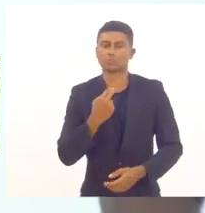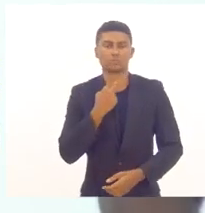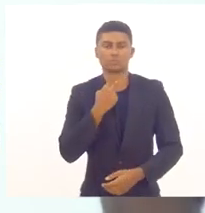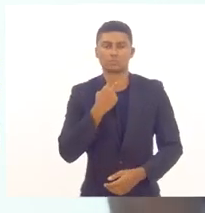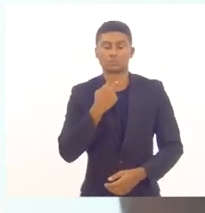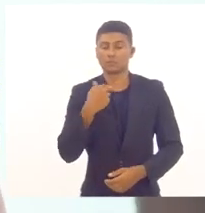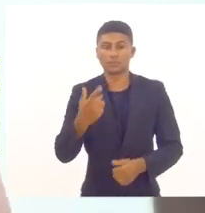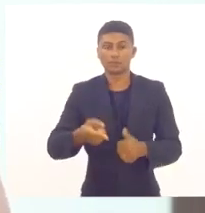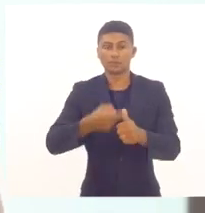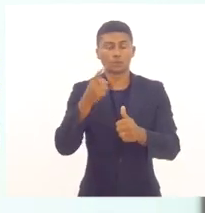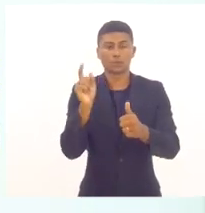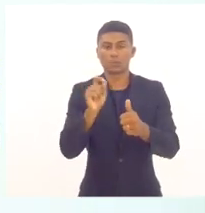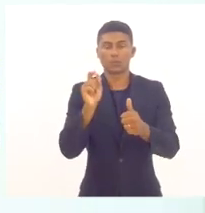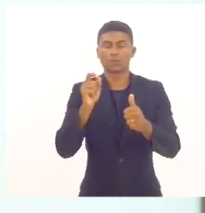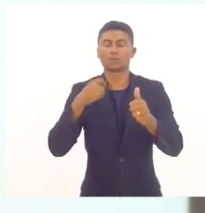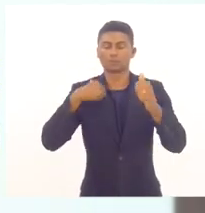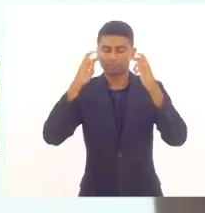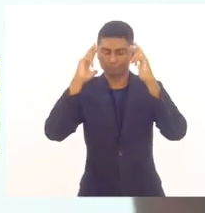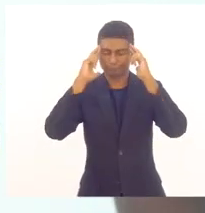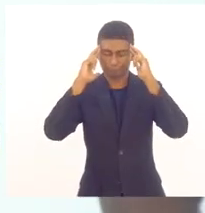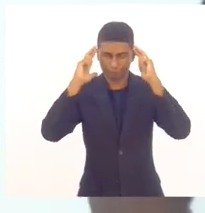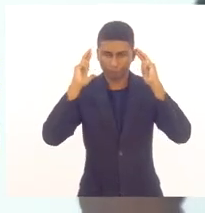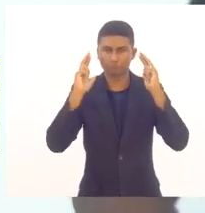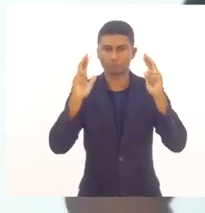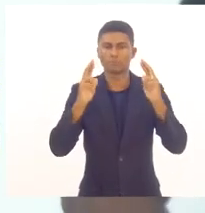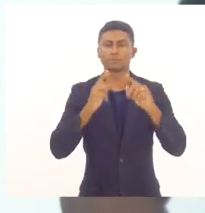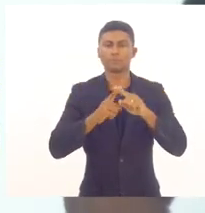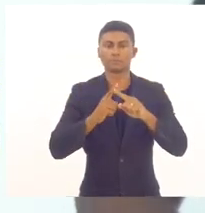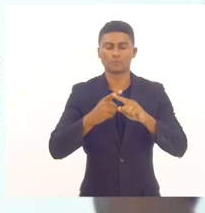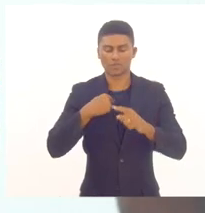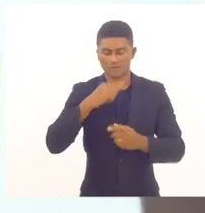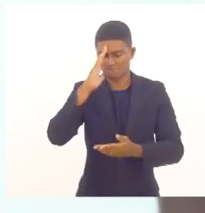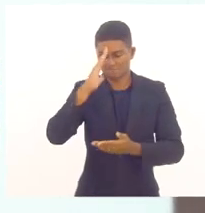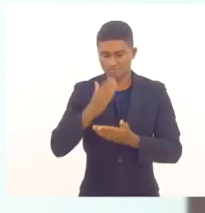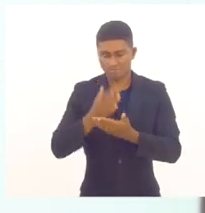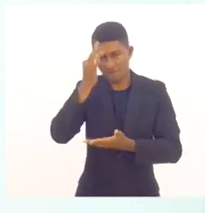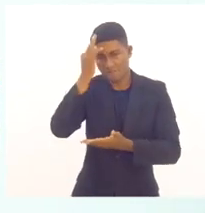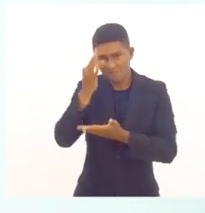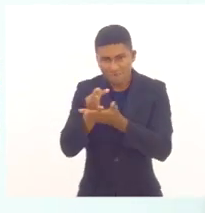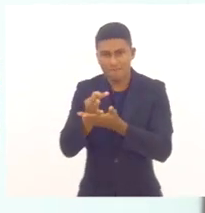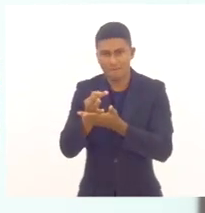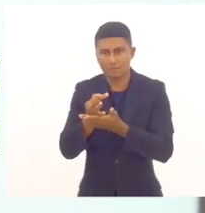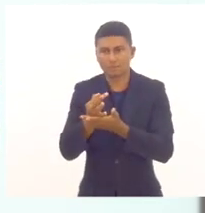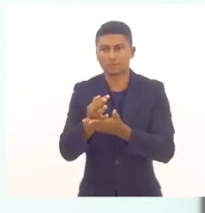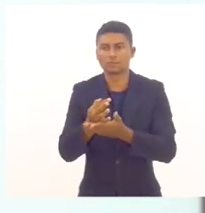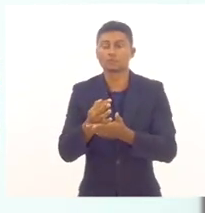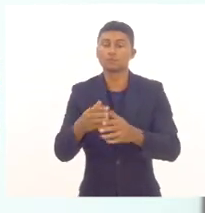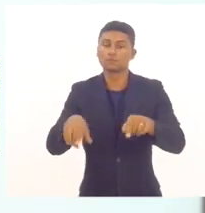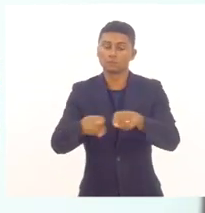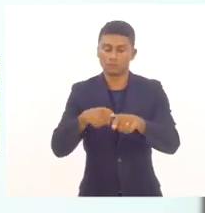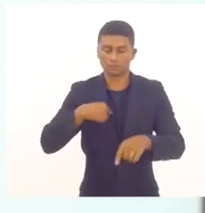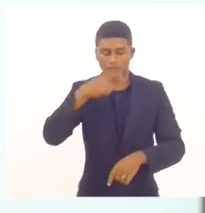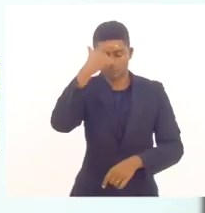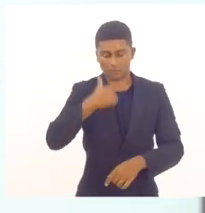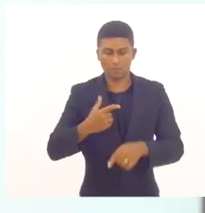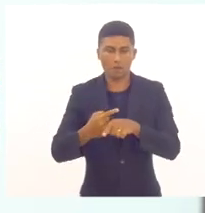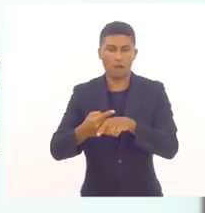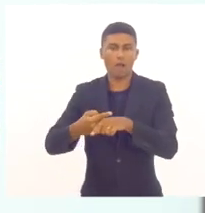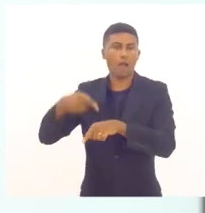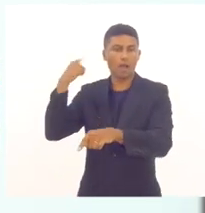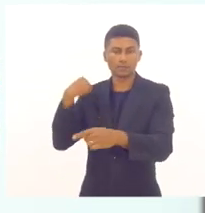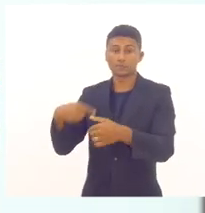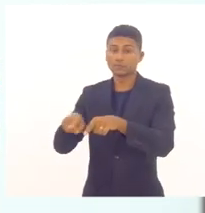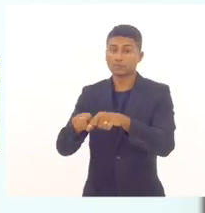primeiro lugar, respeito ao que eu carrego em mim, antes de mim, e que vai permanecer depois de